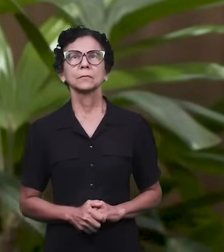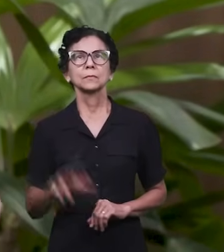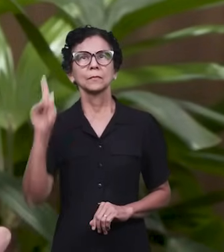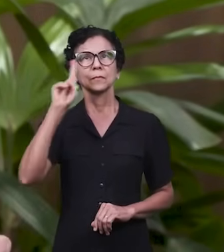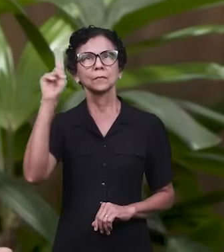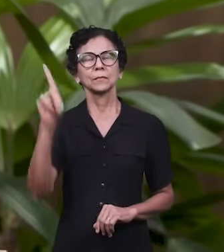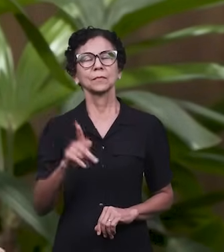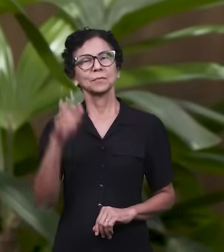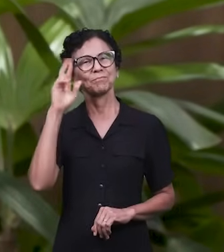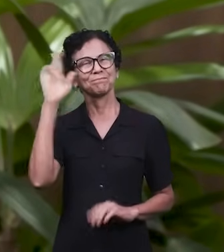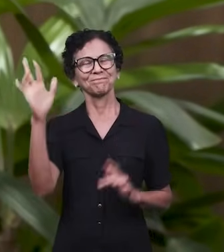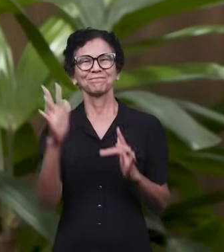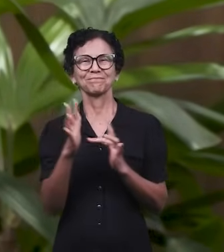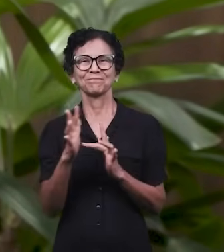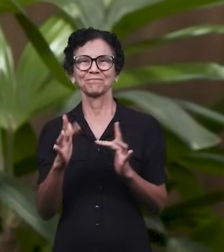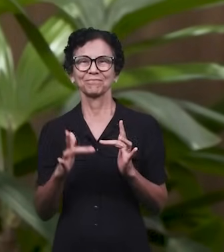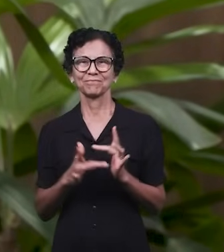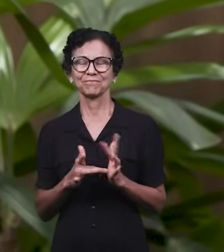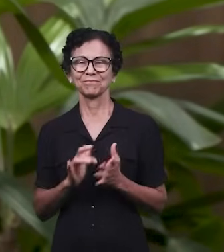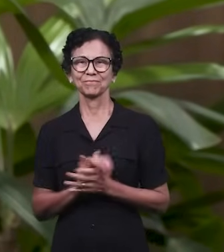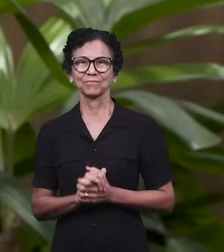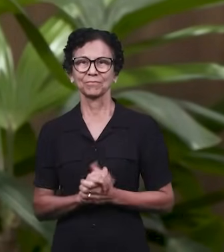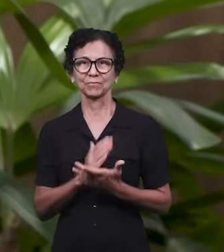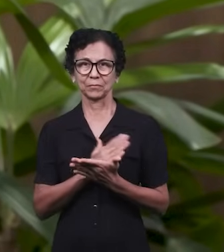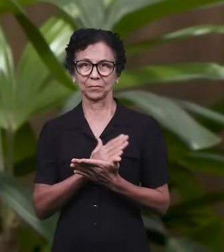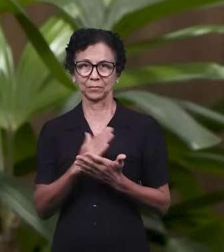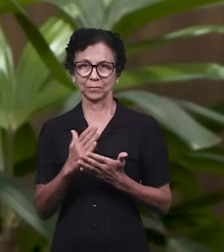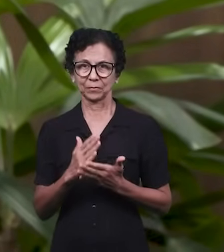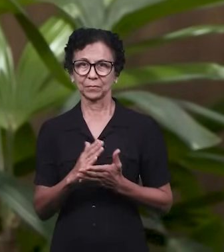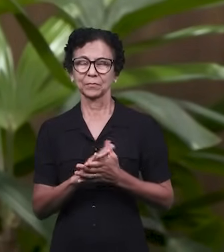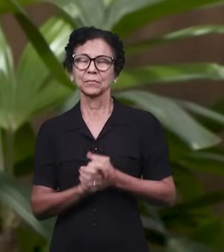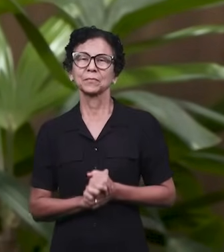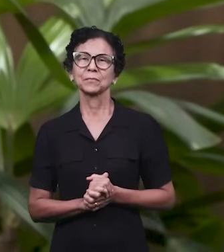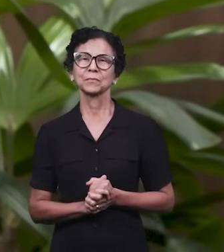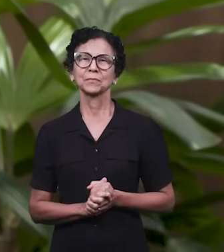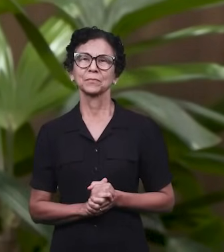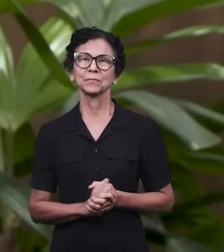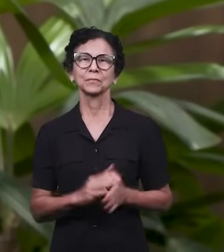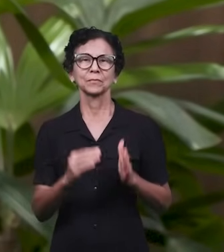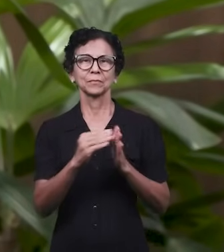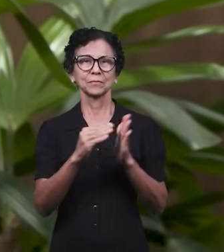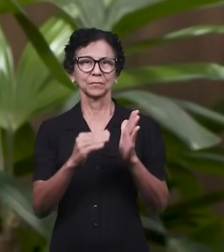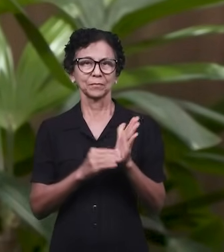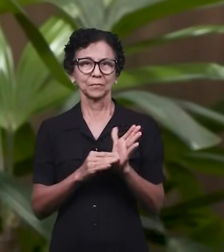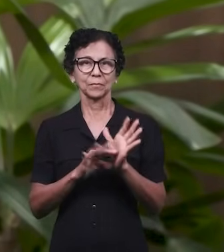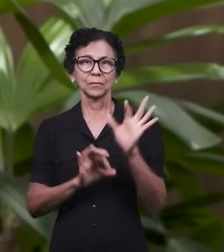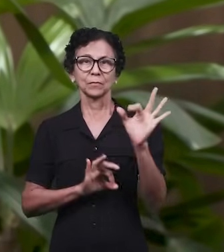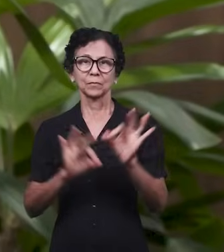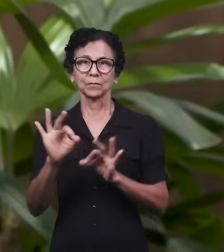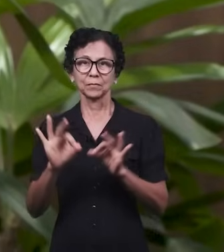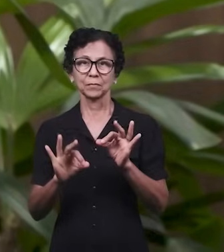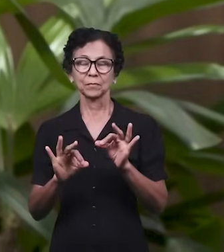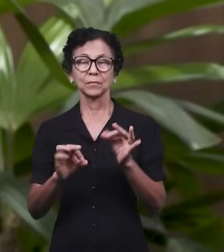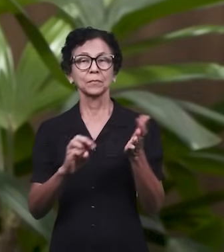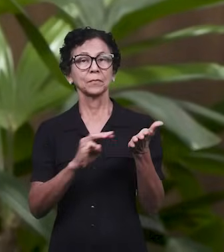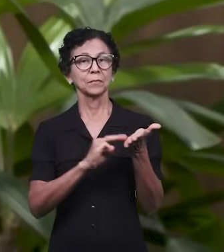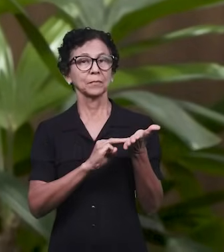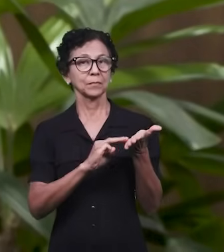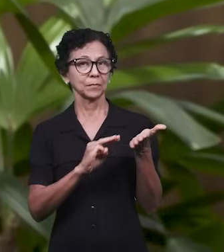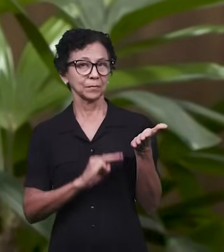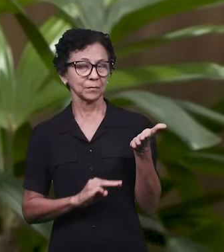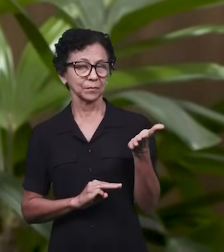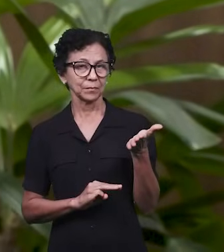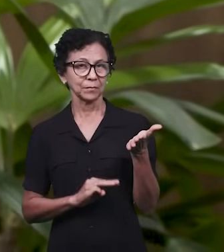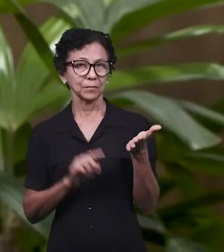A paz do Senhor Jesus. Estamos começando mais um episódio do programa Organização e Método. Você que